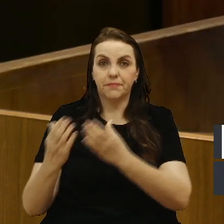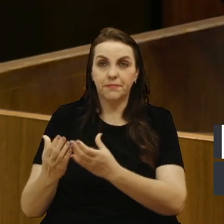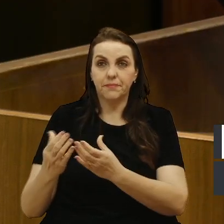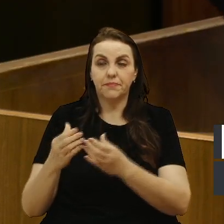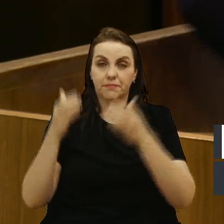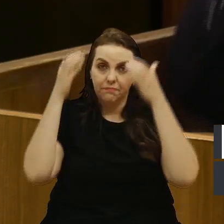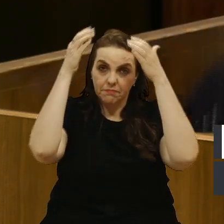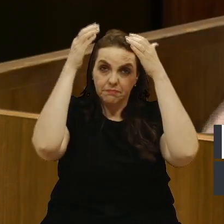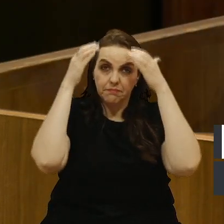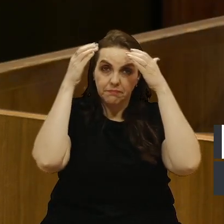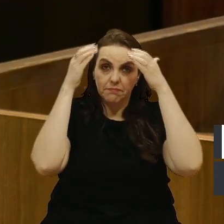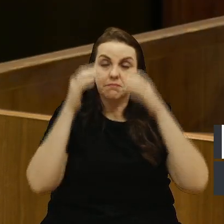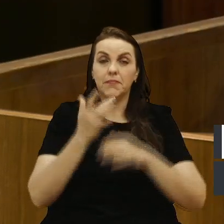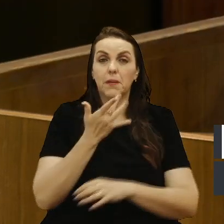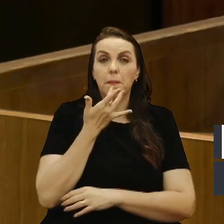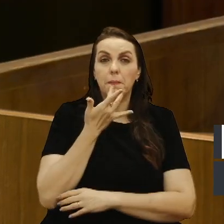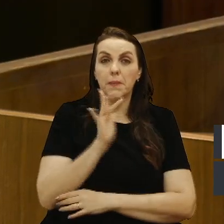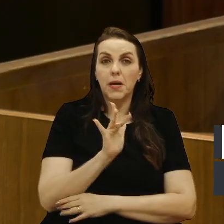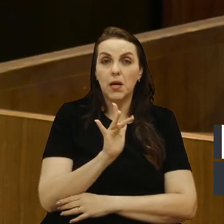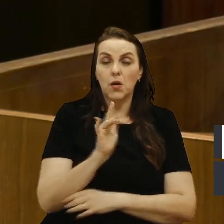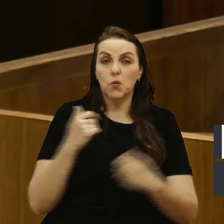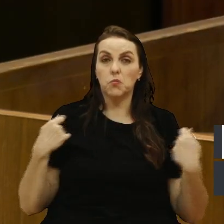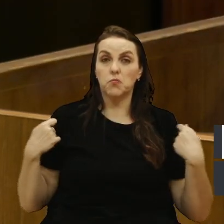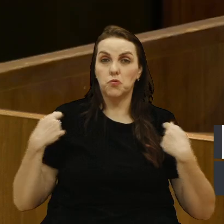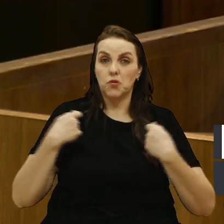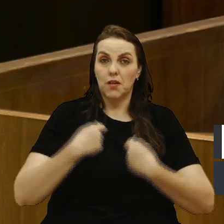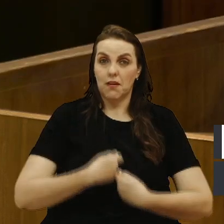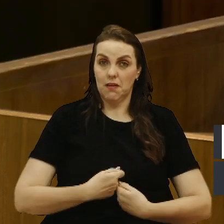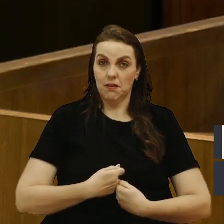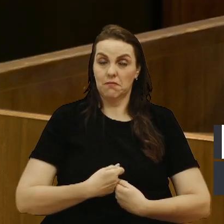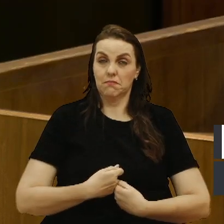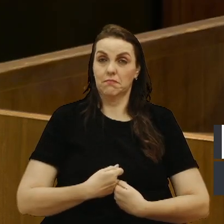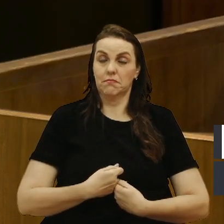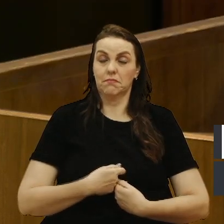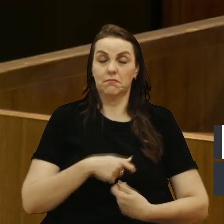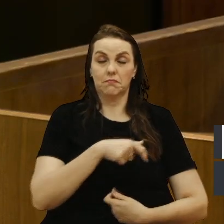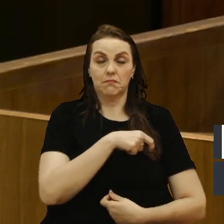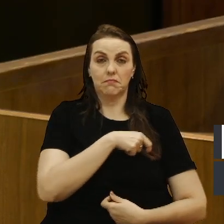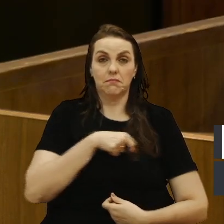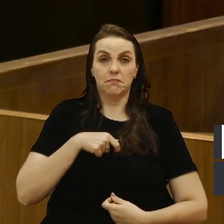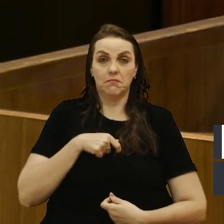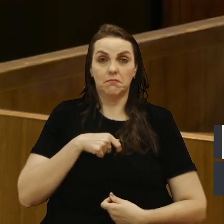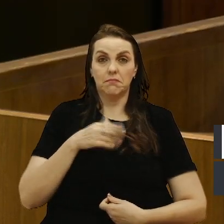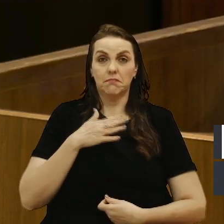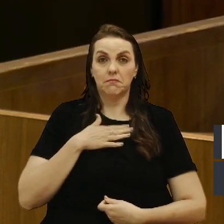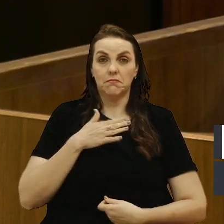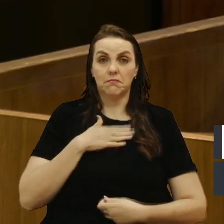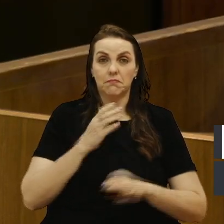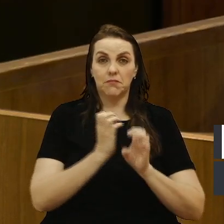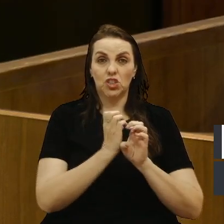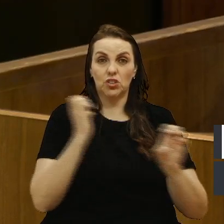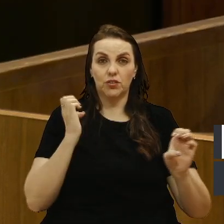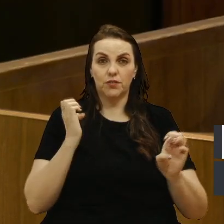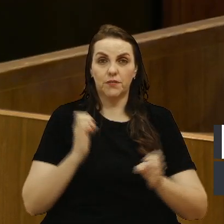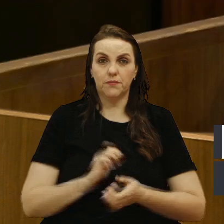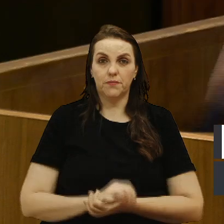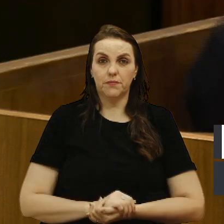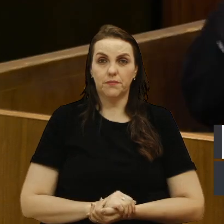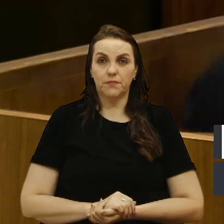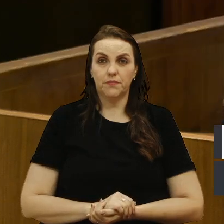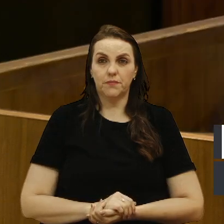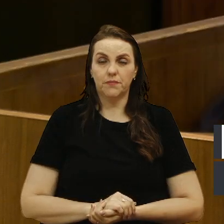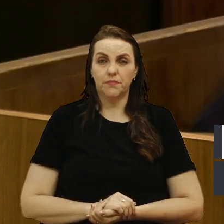com um capacete branco e um jaleco, se intitulando de engenheiro. Vou lhe pedir uma